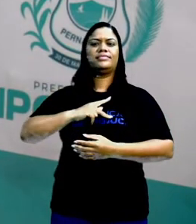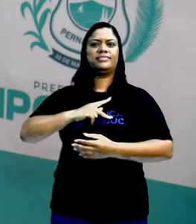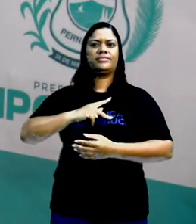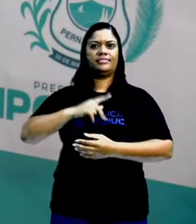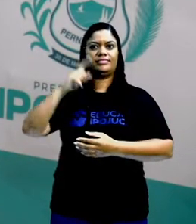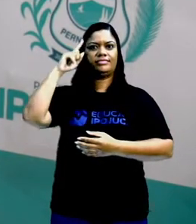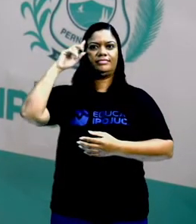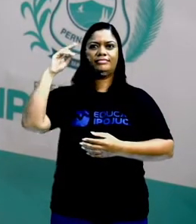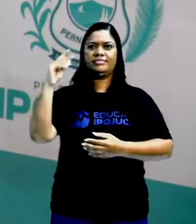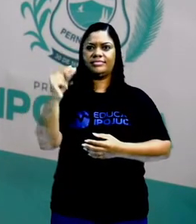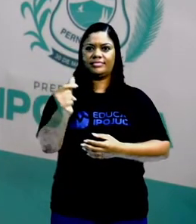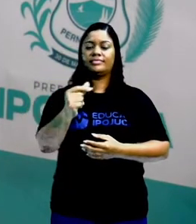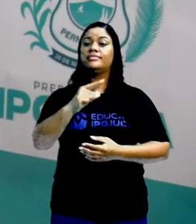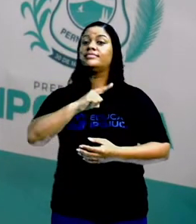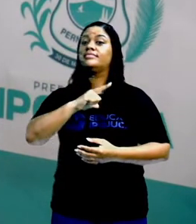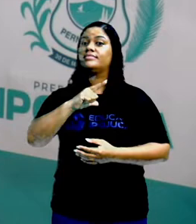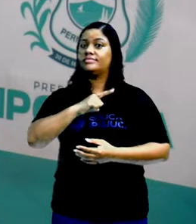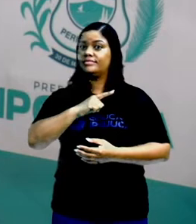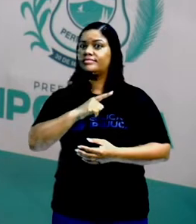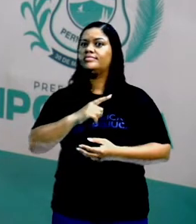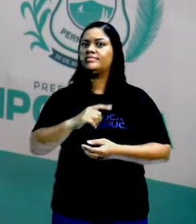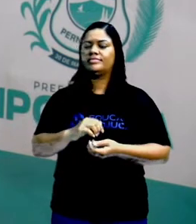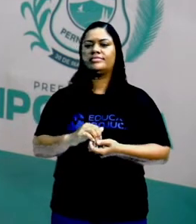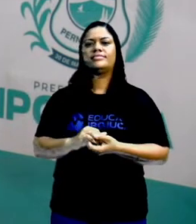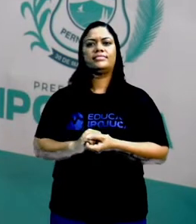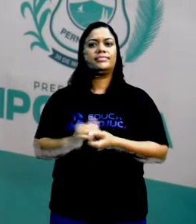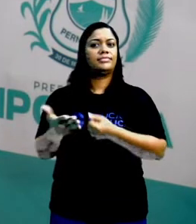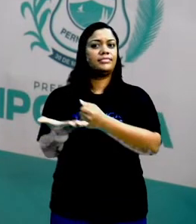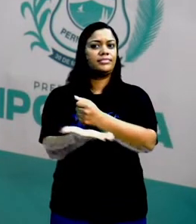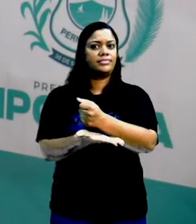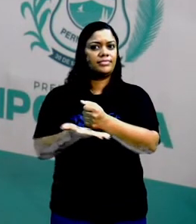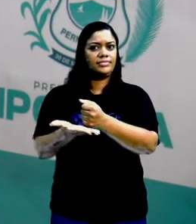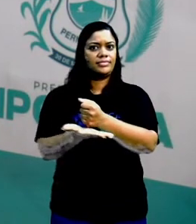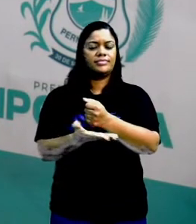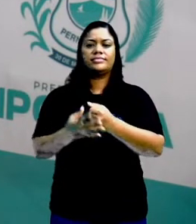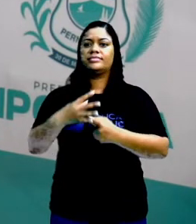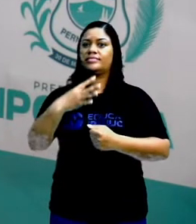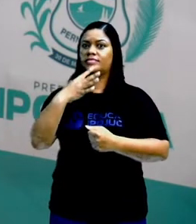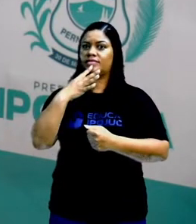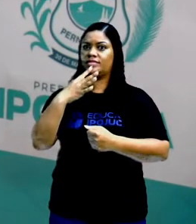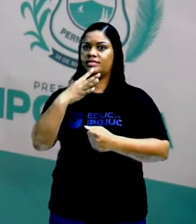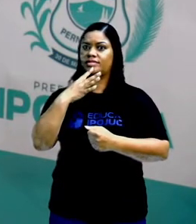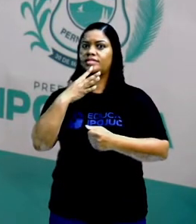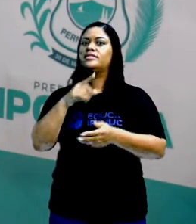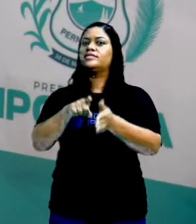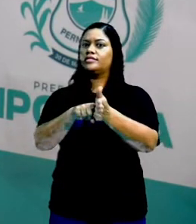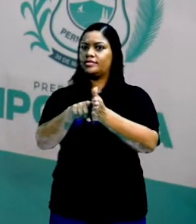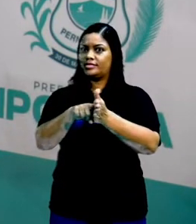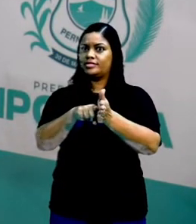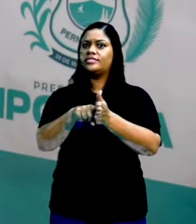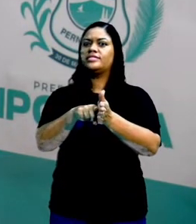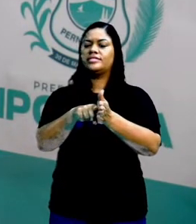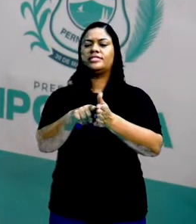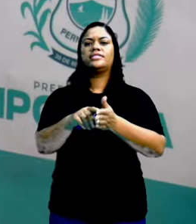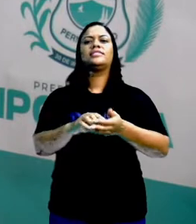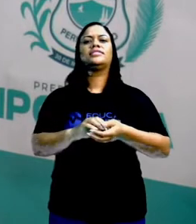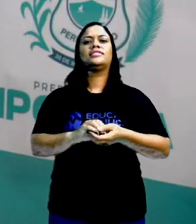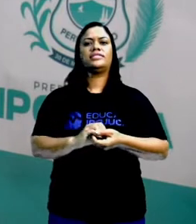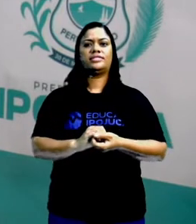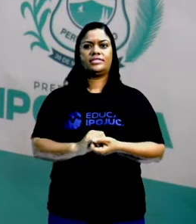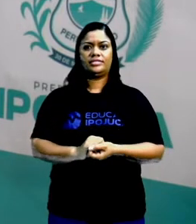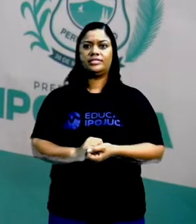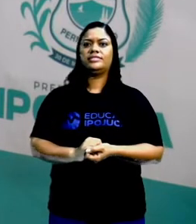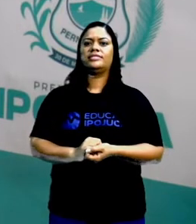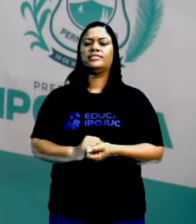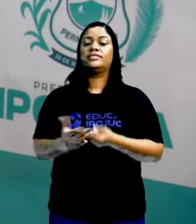esses argumentos, eles têm que ser, gente, com base em conhecimentos e com base, não é, em